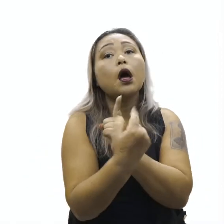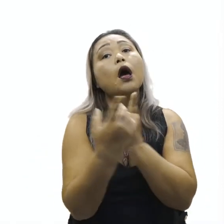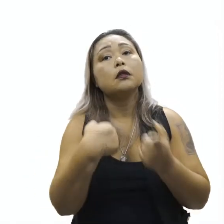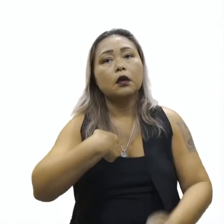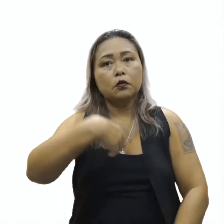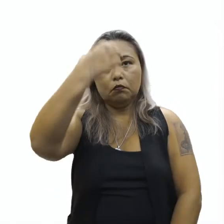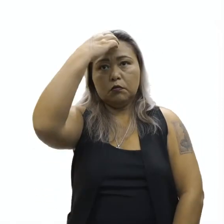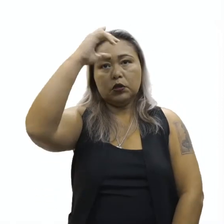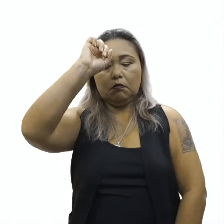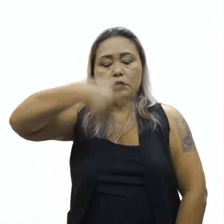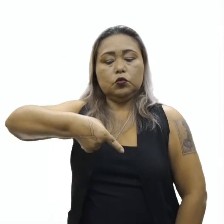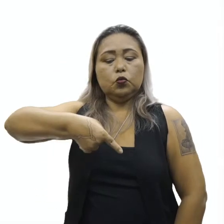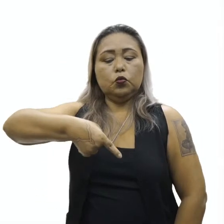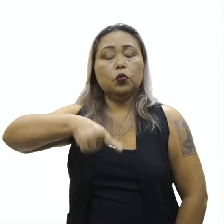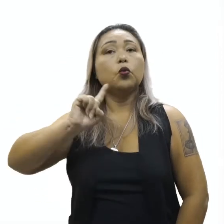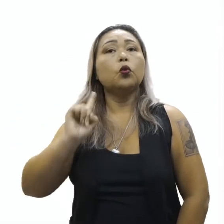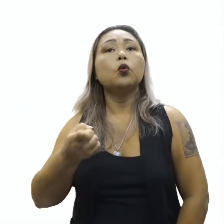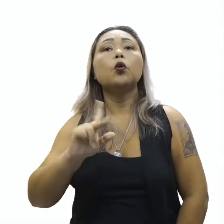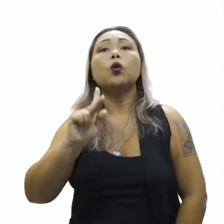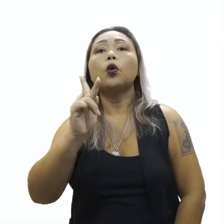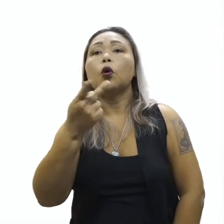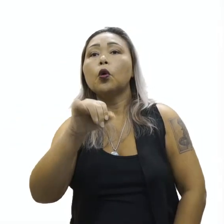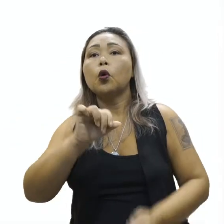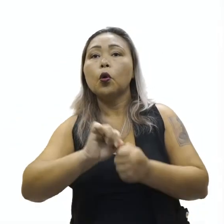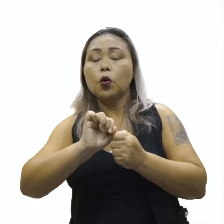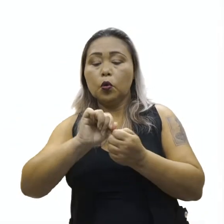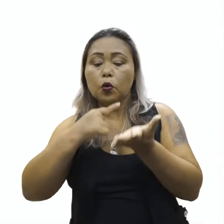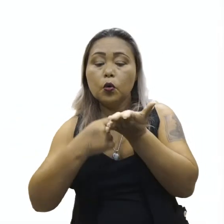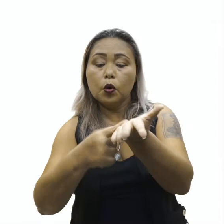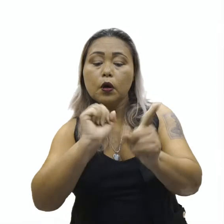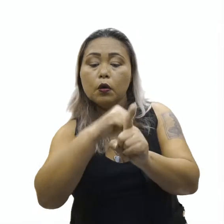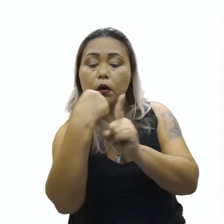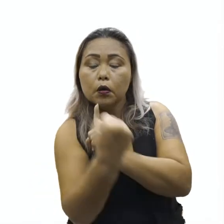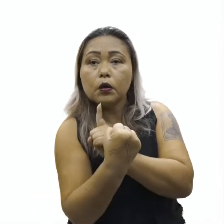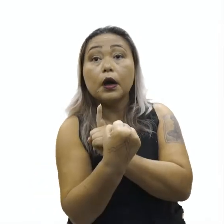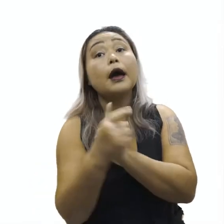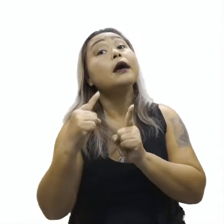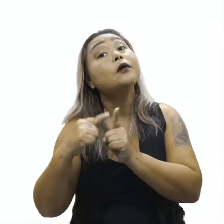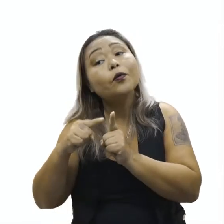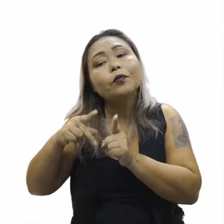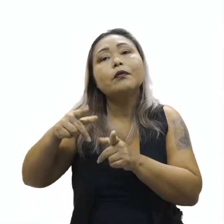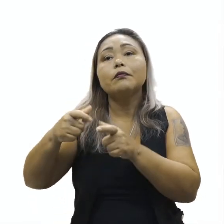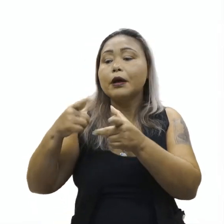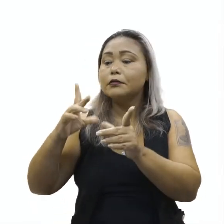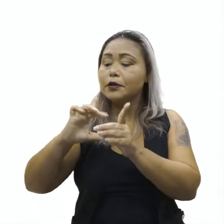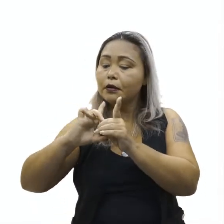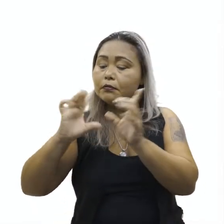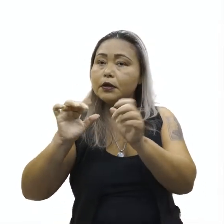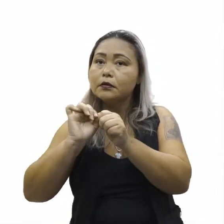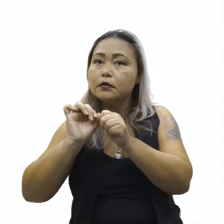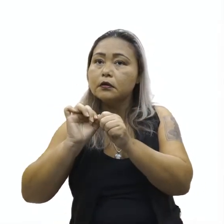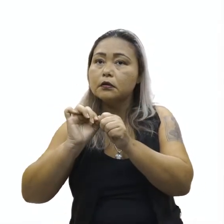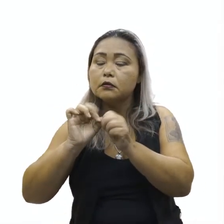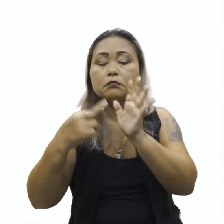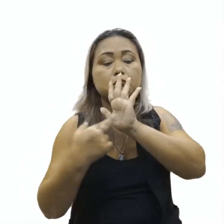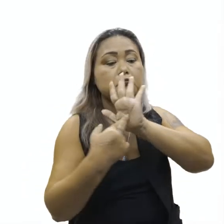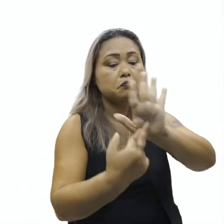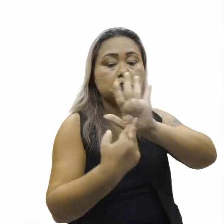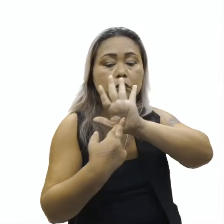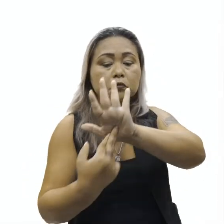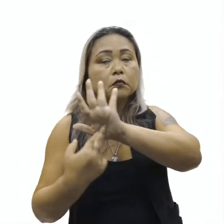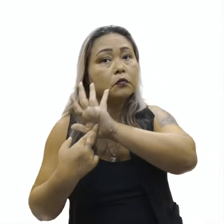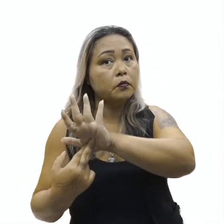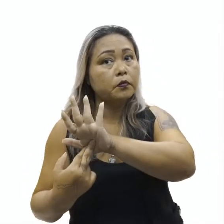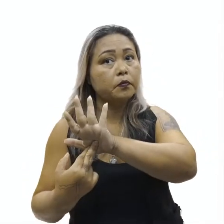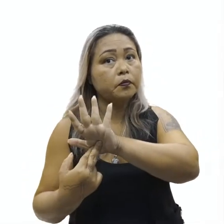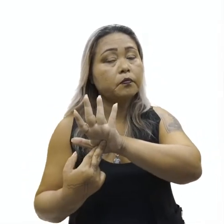absoluto. O John Locke pensa num contrato social, só que a partir de uma democracia representativa. Ele